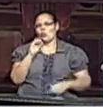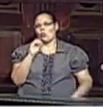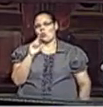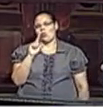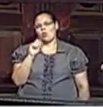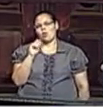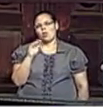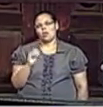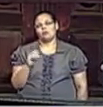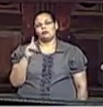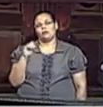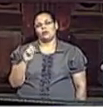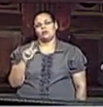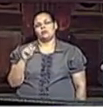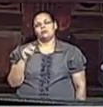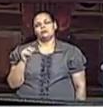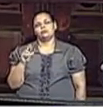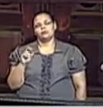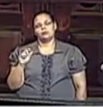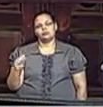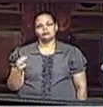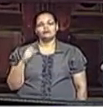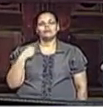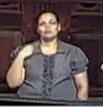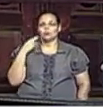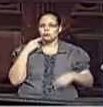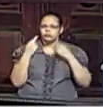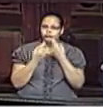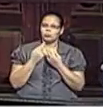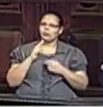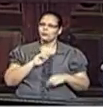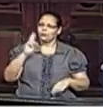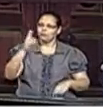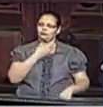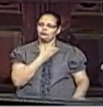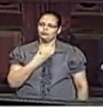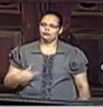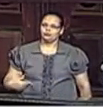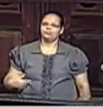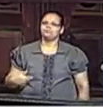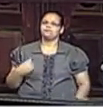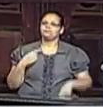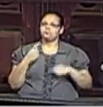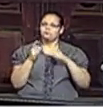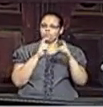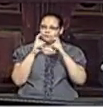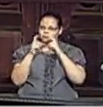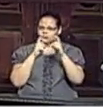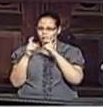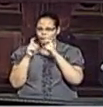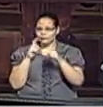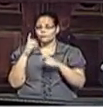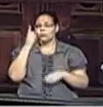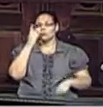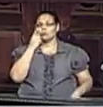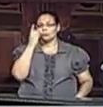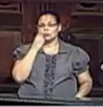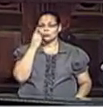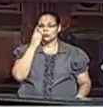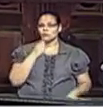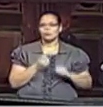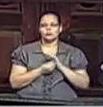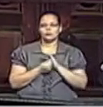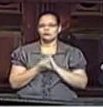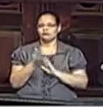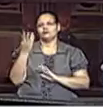com profundidade, chamarmos aqui a essa reunião os representantes do governo para debater com os deputados as